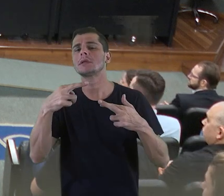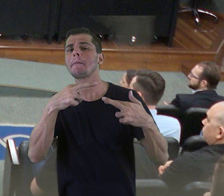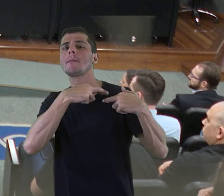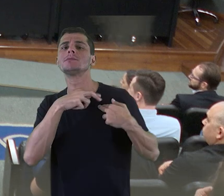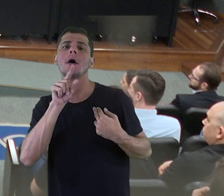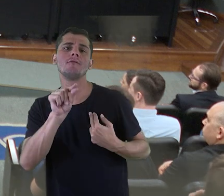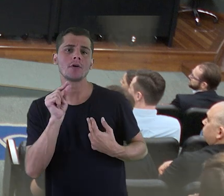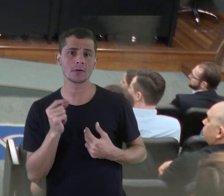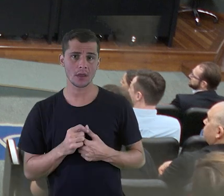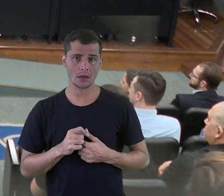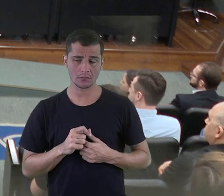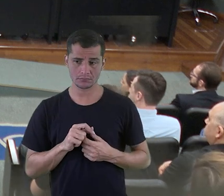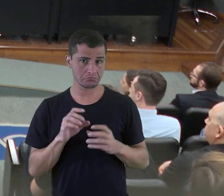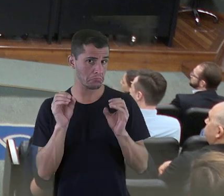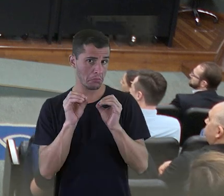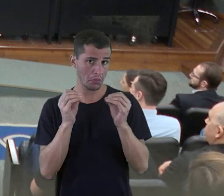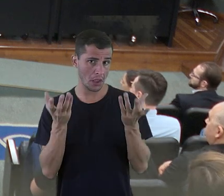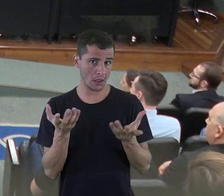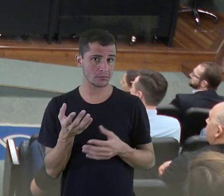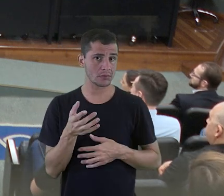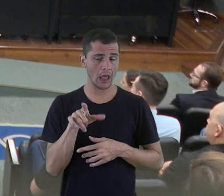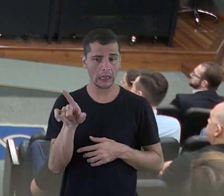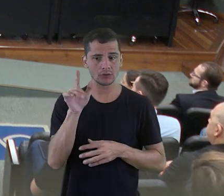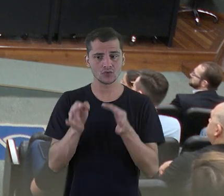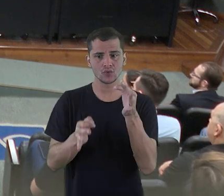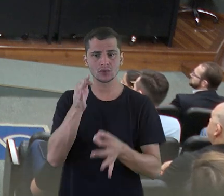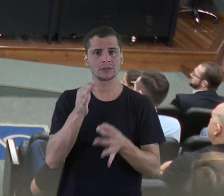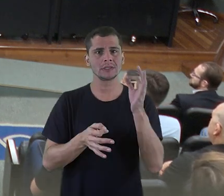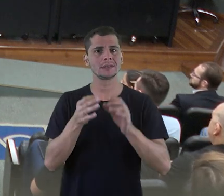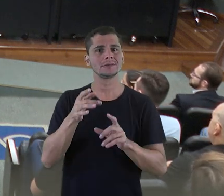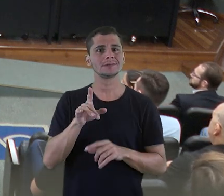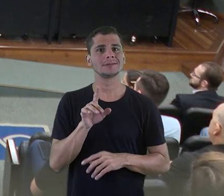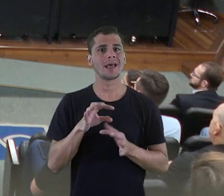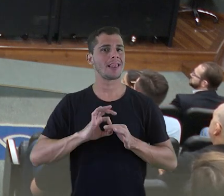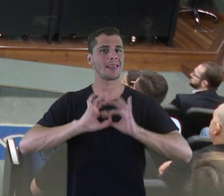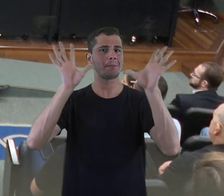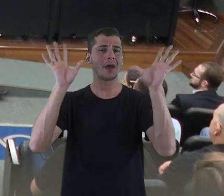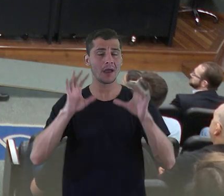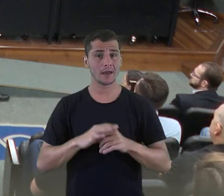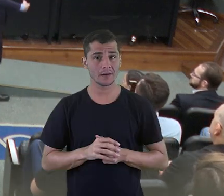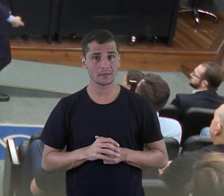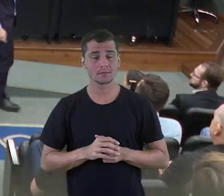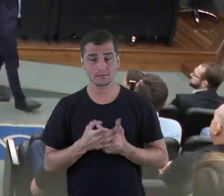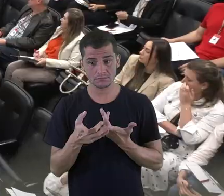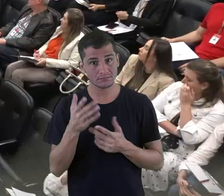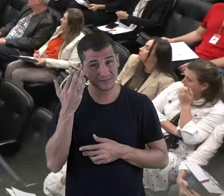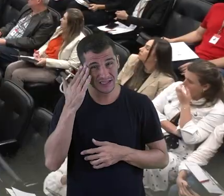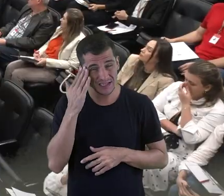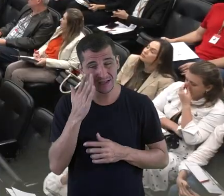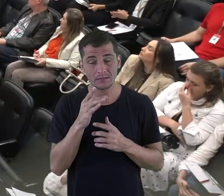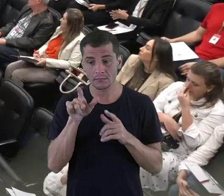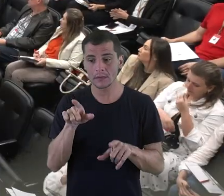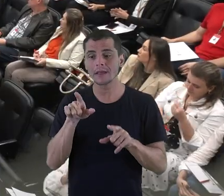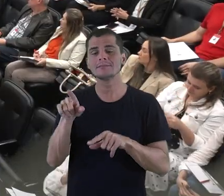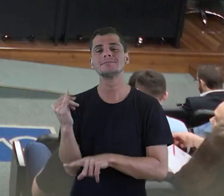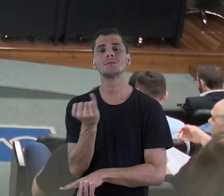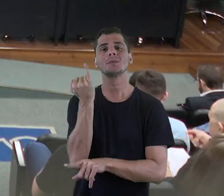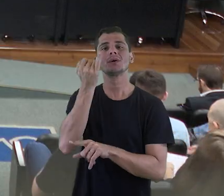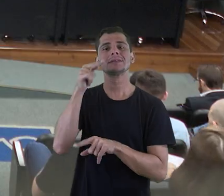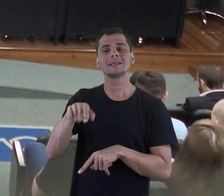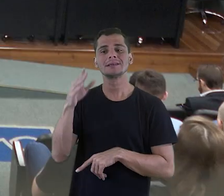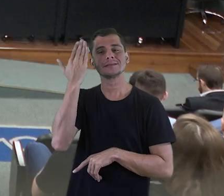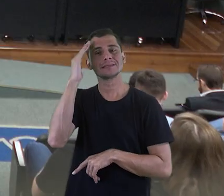ainda é muito importante entender esse conceito mas no Brasil a gente só anda quando a gente sabe que a gente pode ser responsável